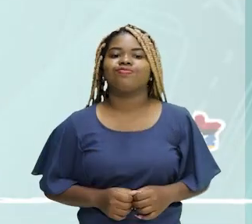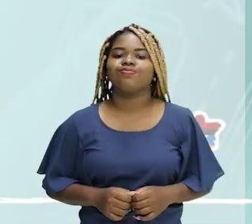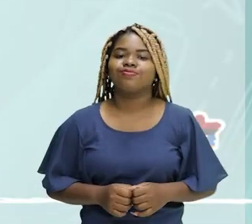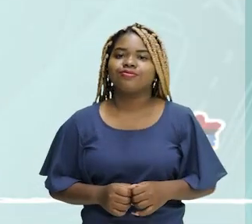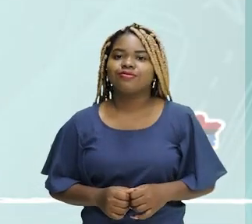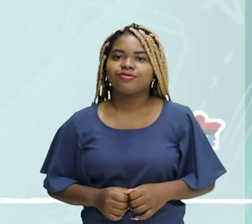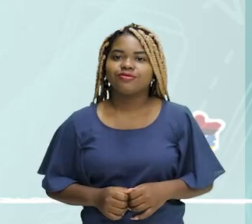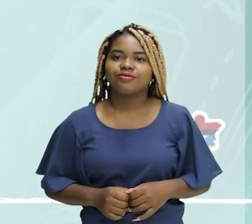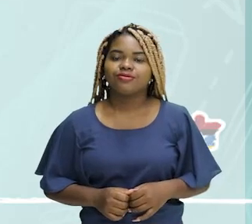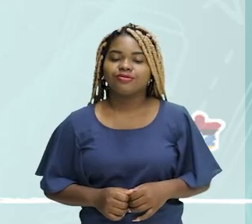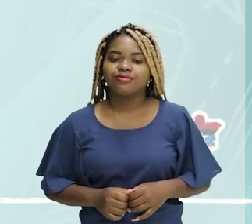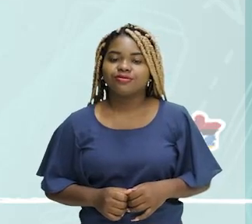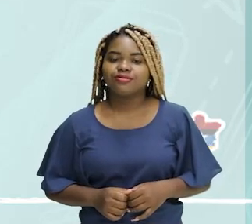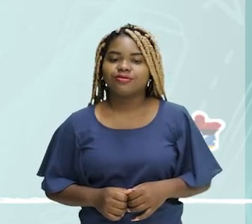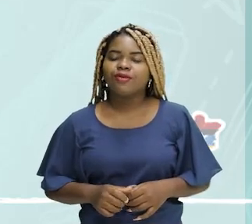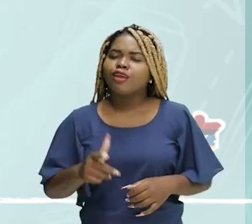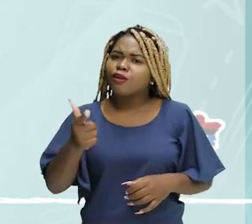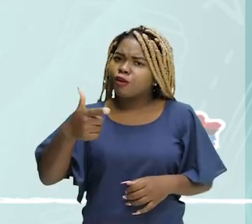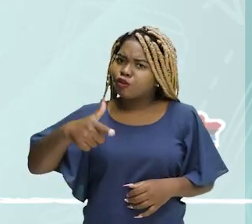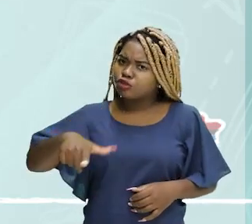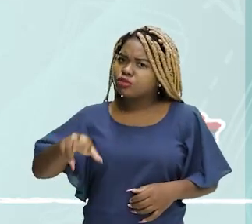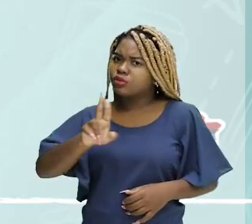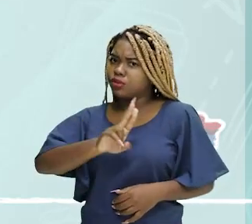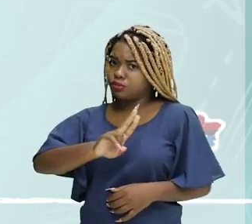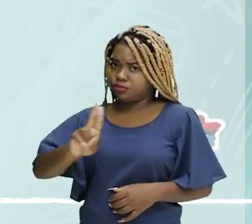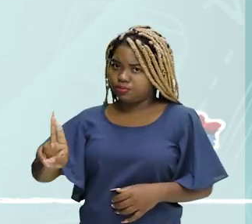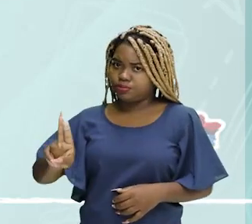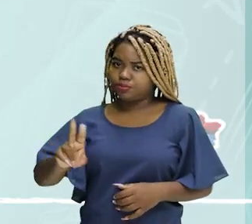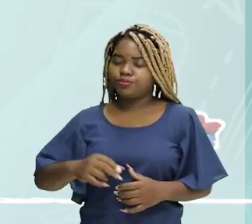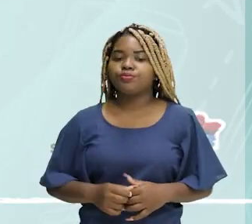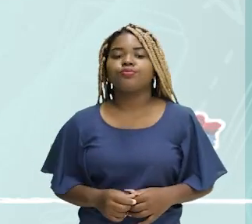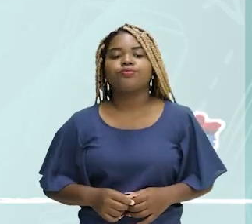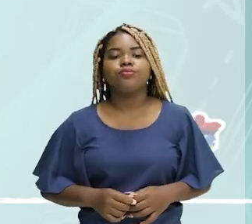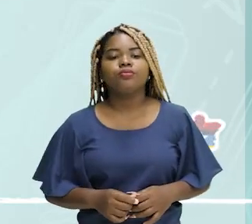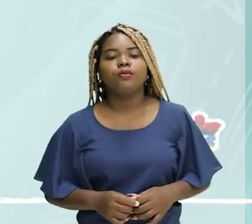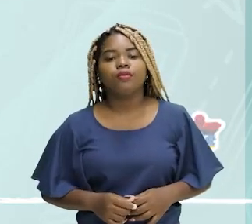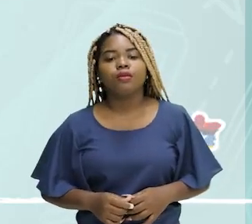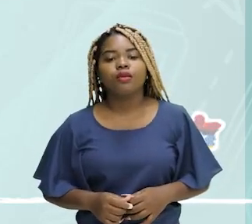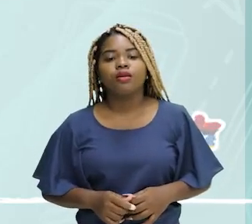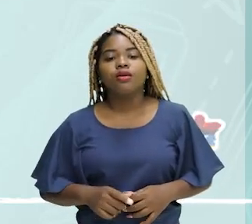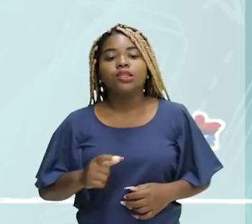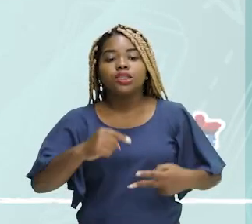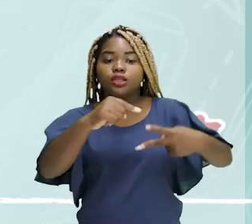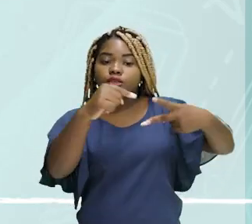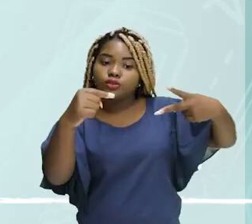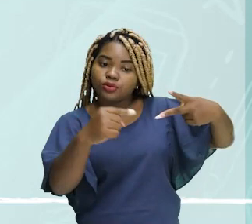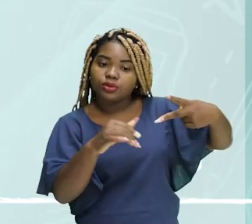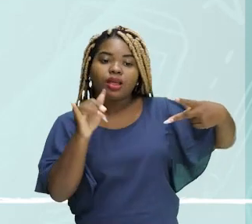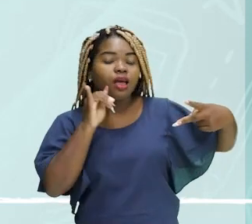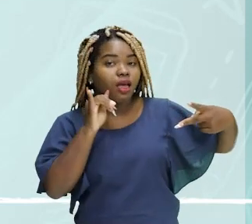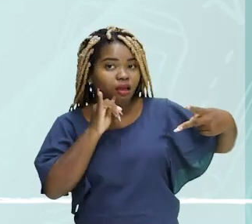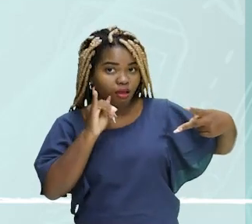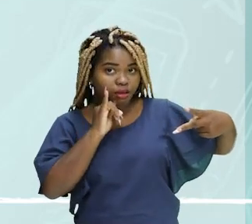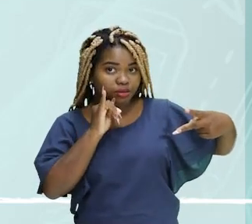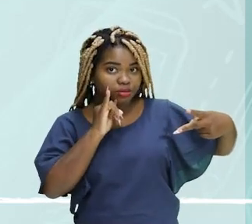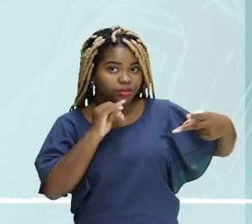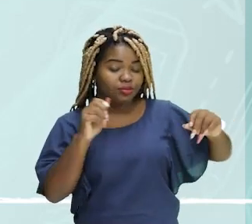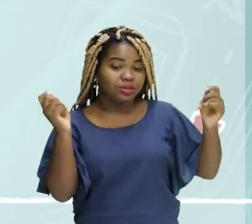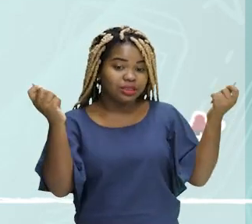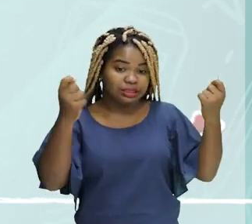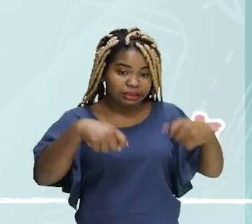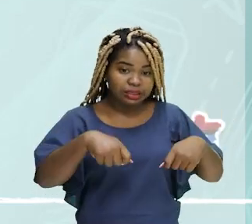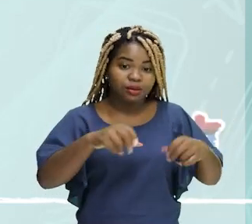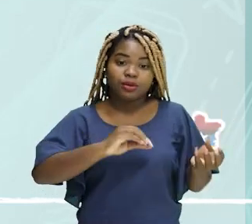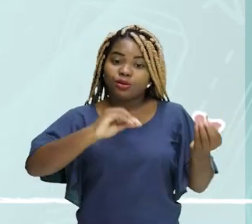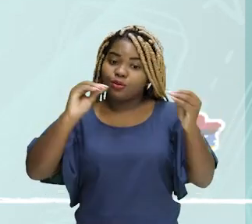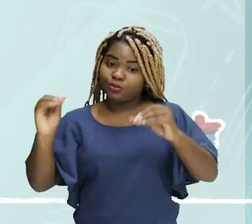Agora, ainda falando da nomenclatura, vou trazer para vocês duas situações que podem aparecer a nível